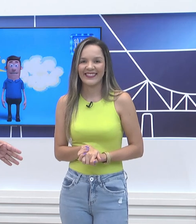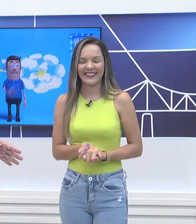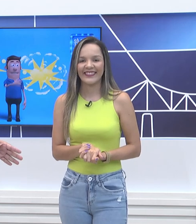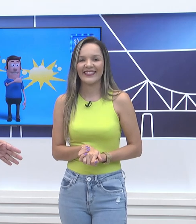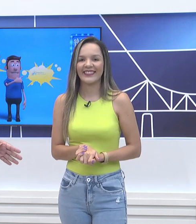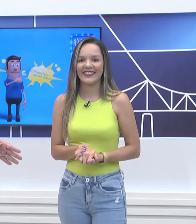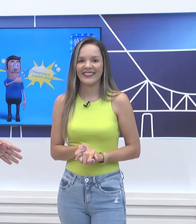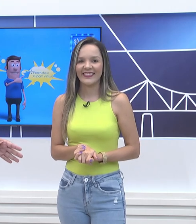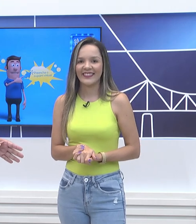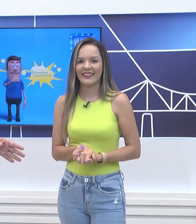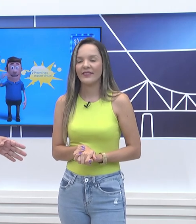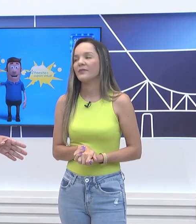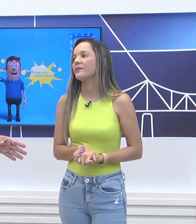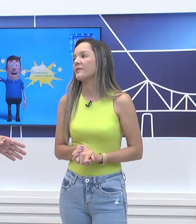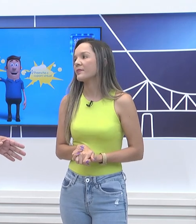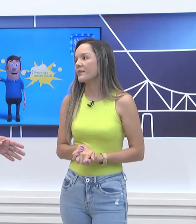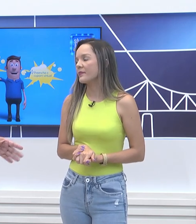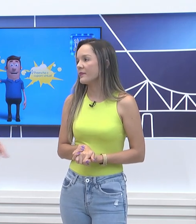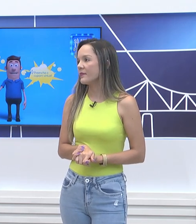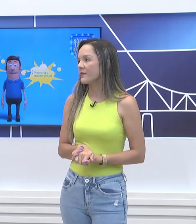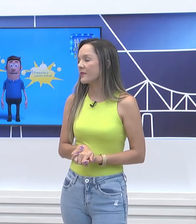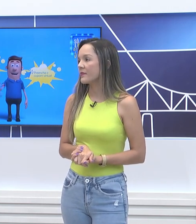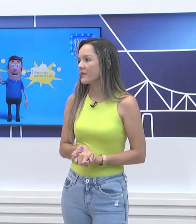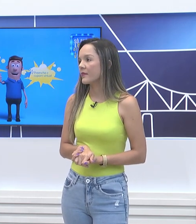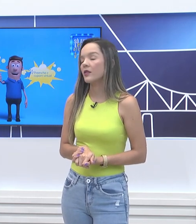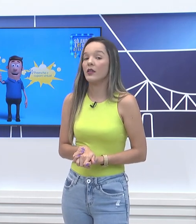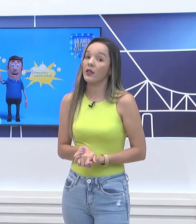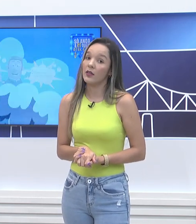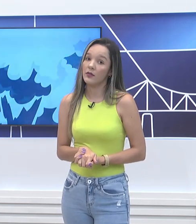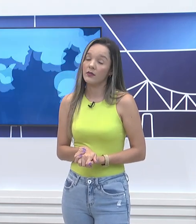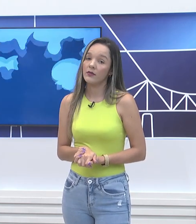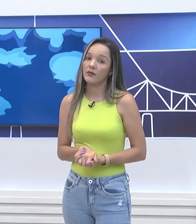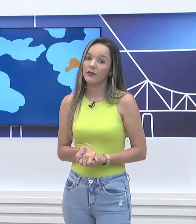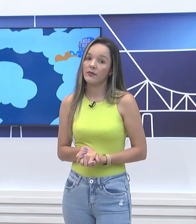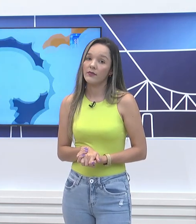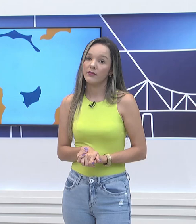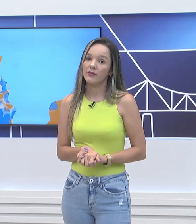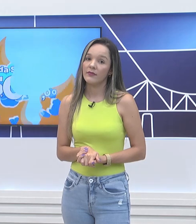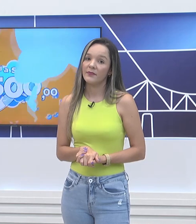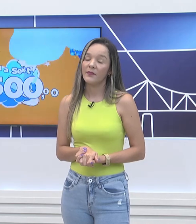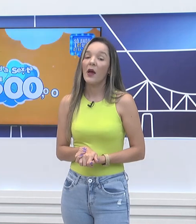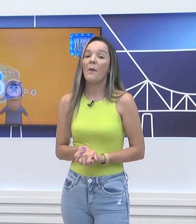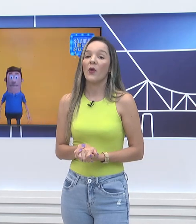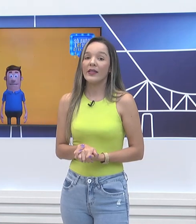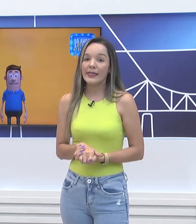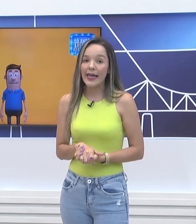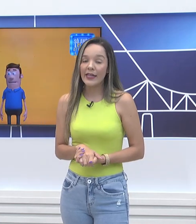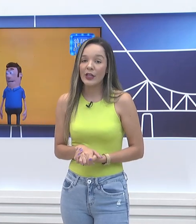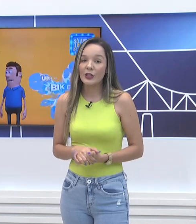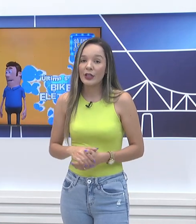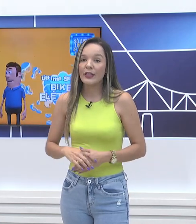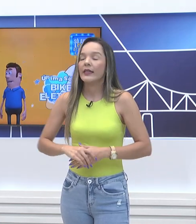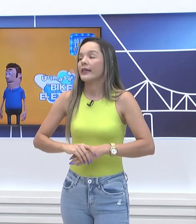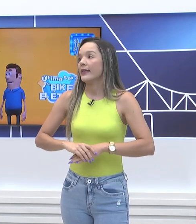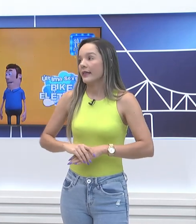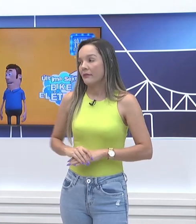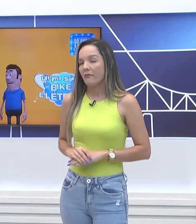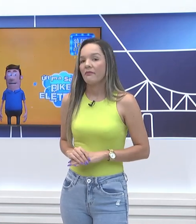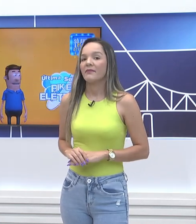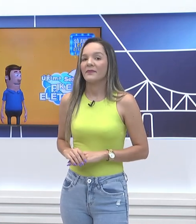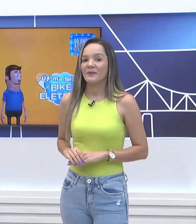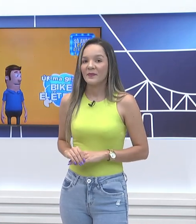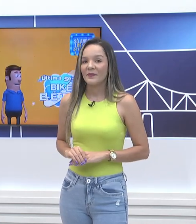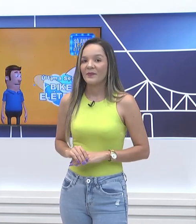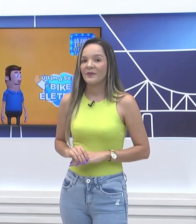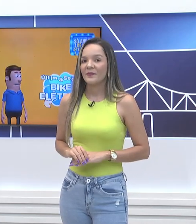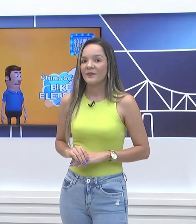e quer ficar no azul, ou pelo menos uma ajuda... Sim. Olha o QR Code aqui. Pois é, porque gente. Porque esse QR Code